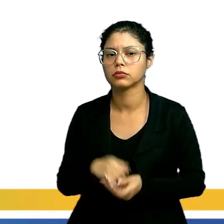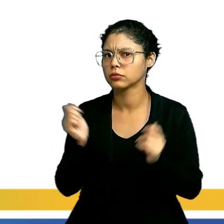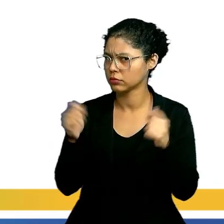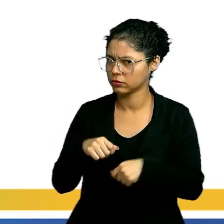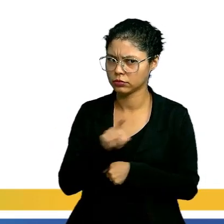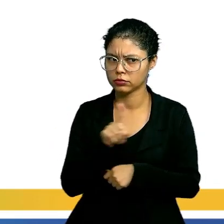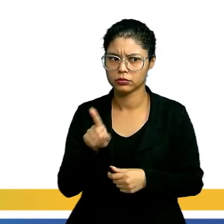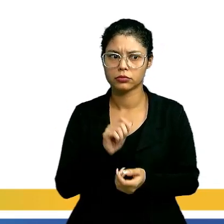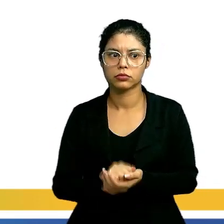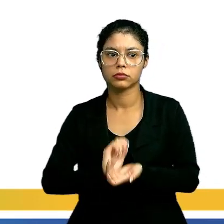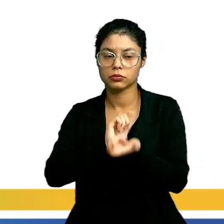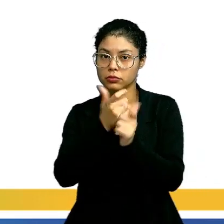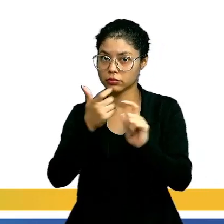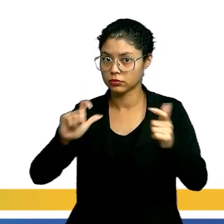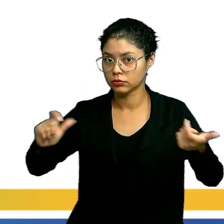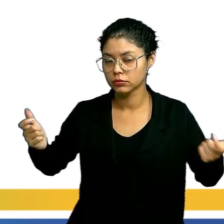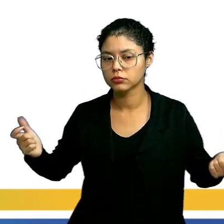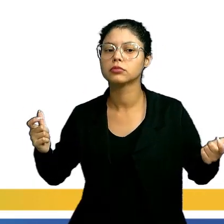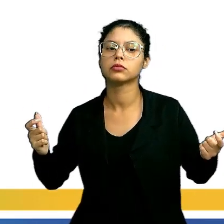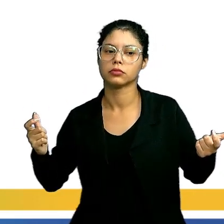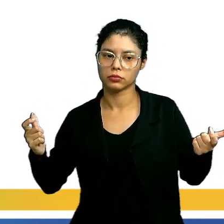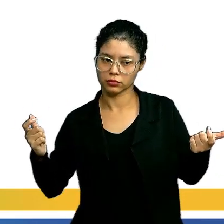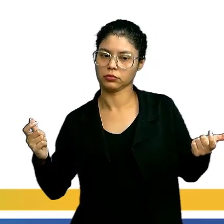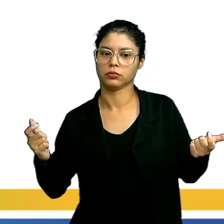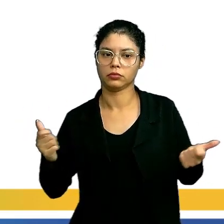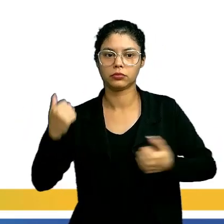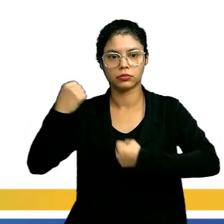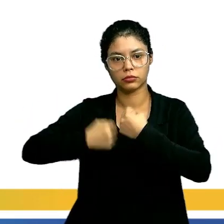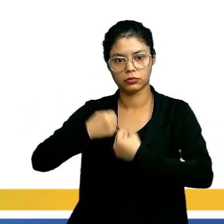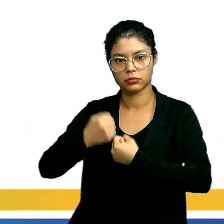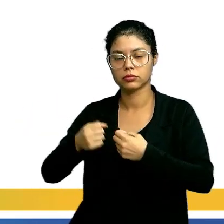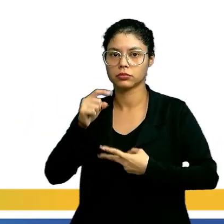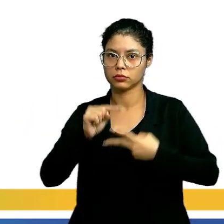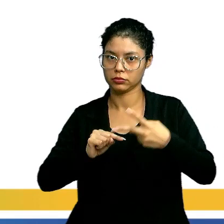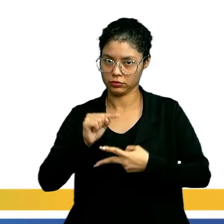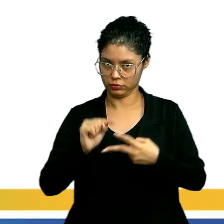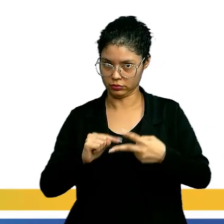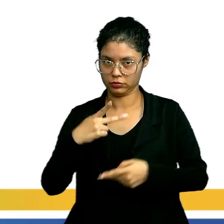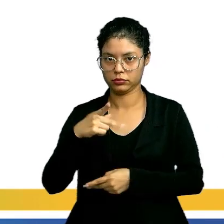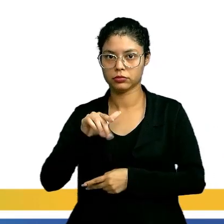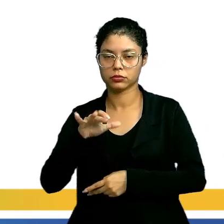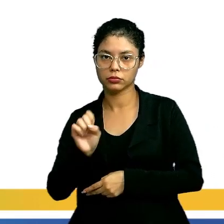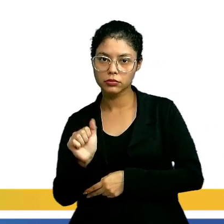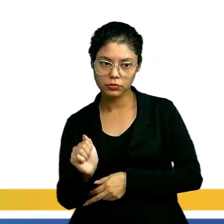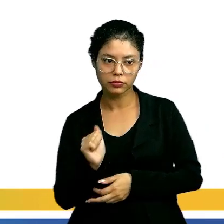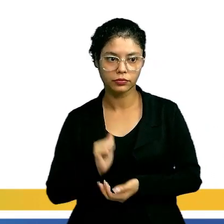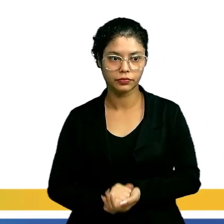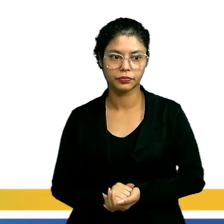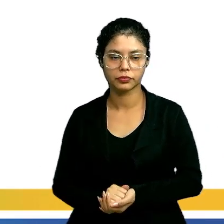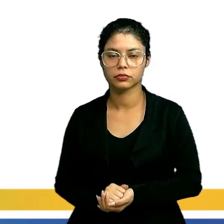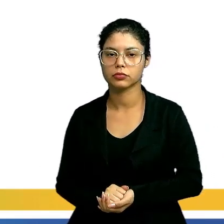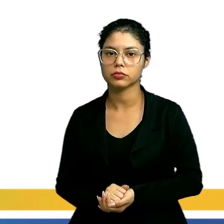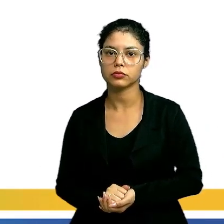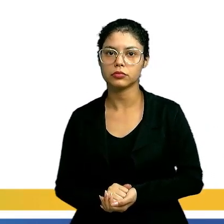Possivelmente não. Será se ela vai aumentar o coeficiente de atrito estático entre as placas?